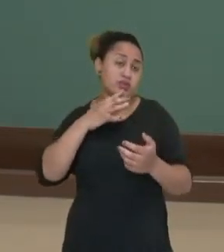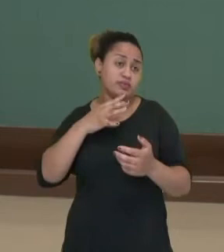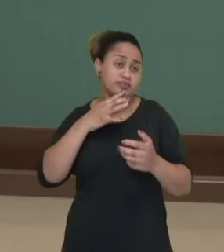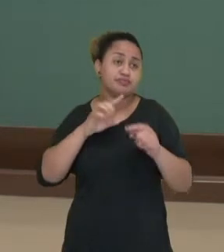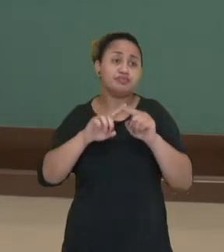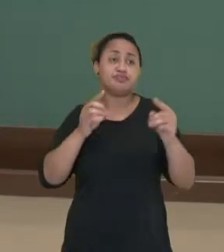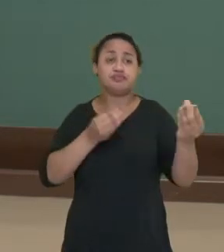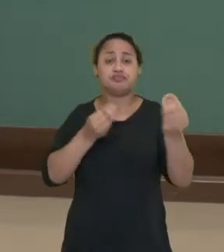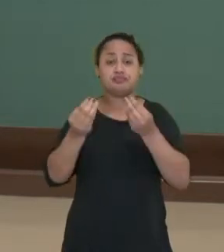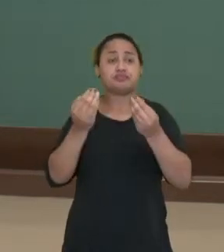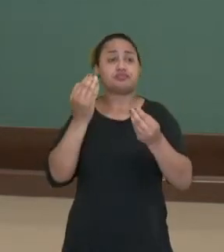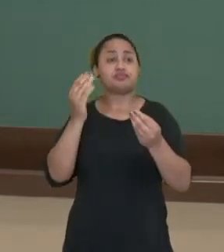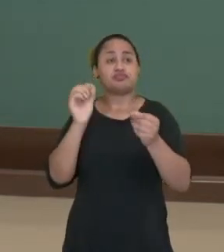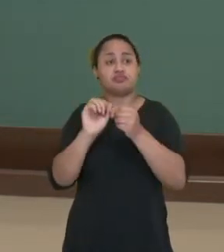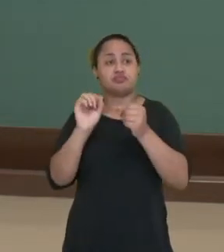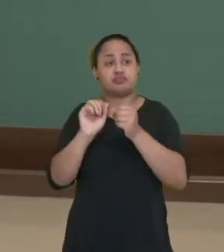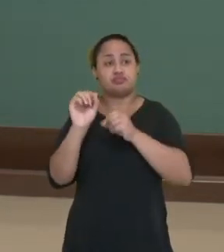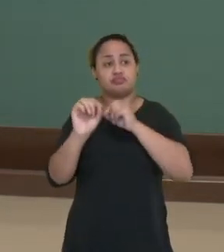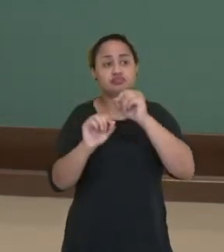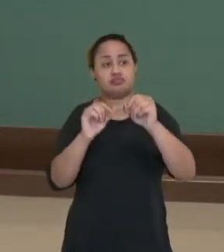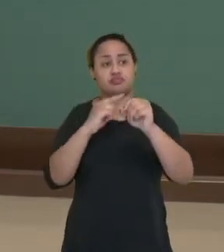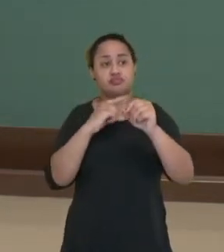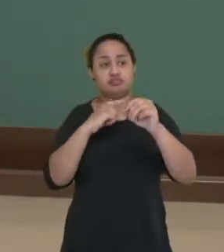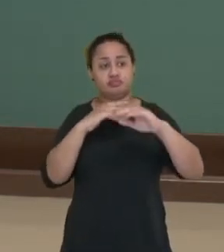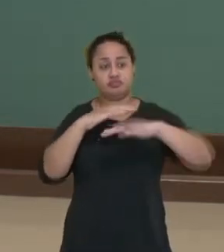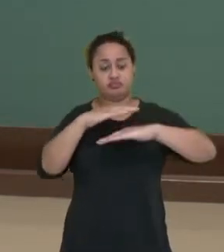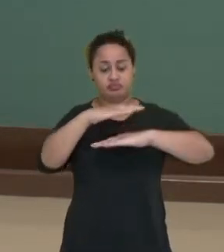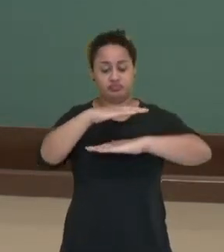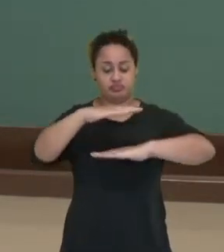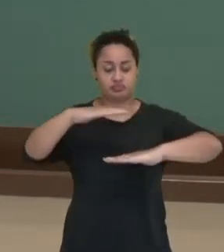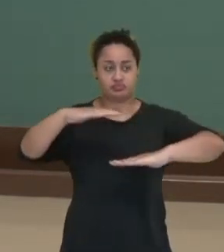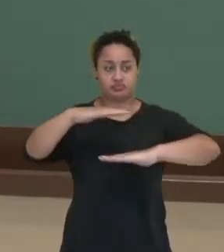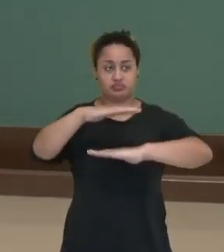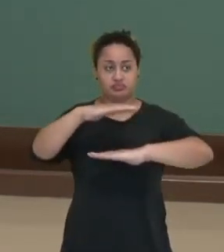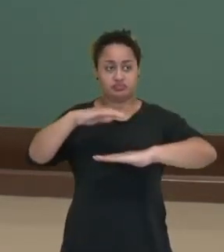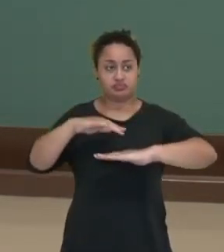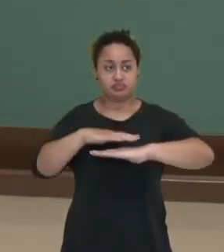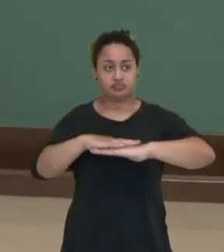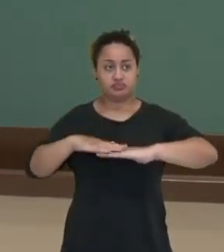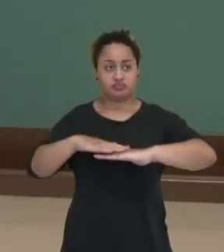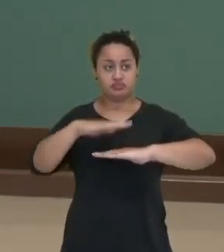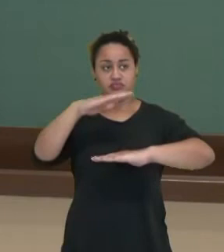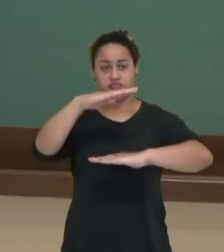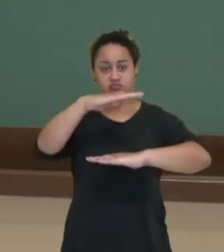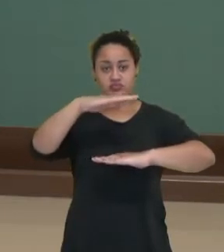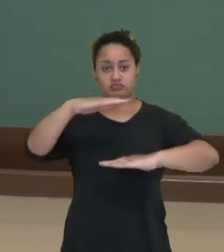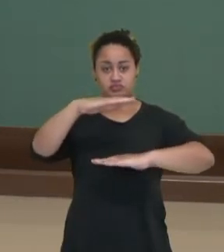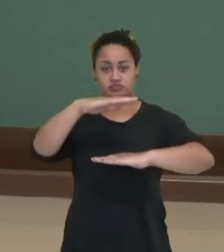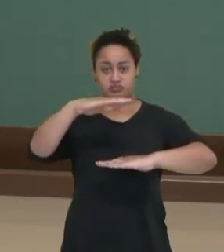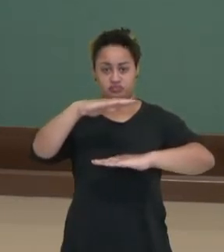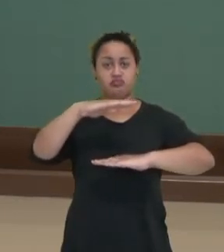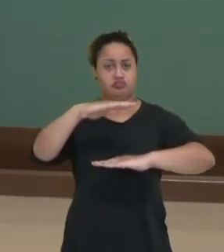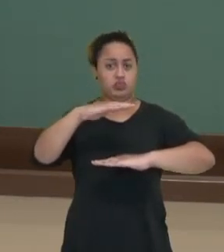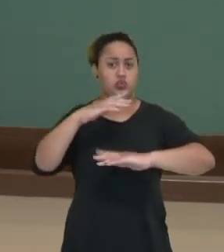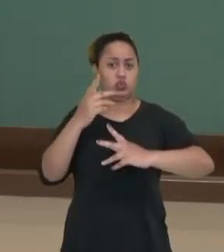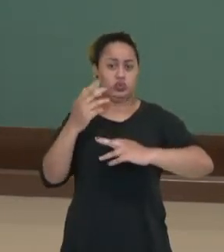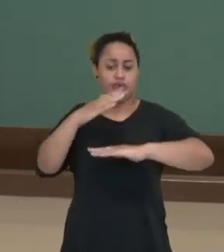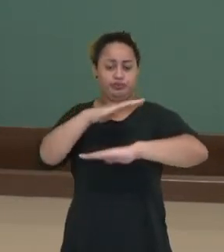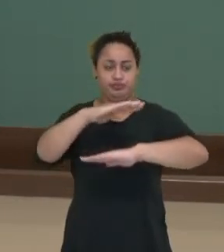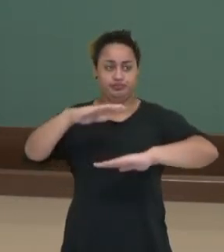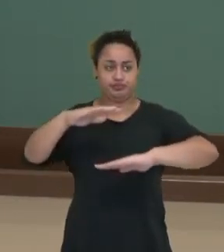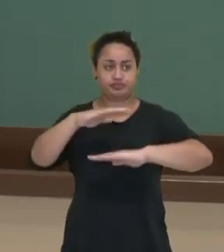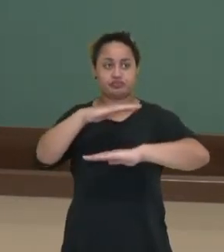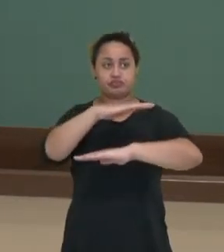Como é que a gente pode fazer? Eu tenho aqui dois planos, esse plano beta aqui, que é paralelo ao plano alfa, e eles